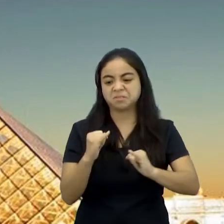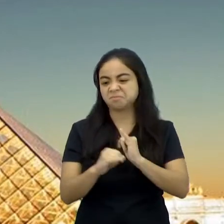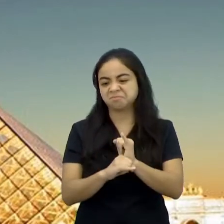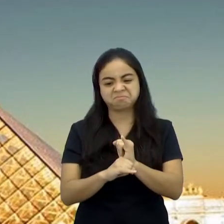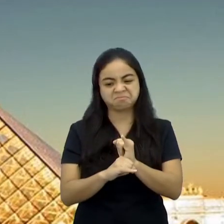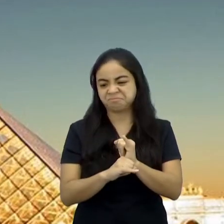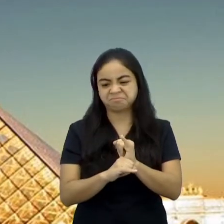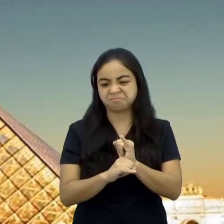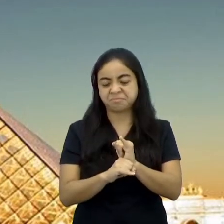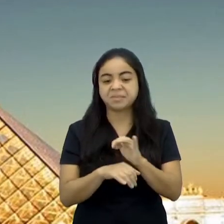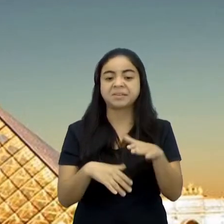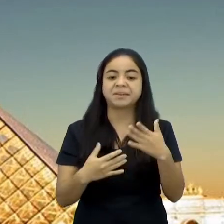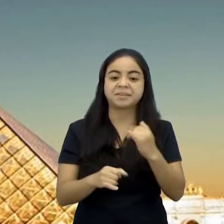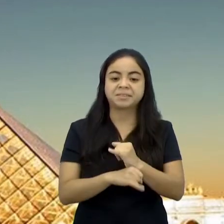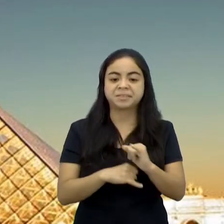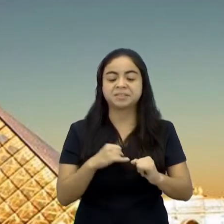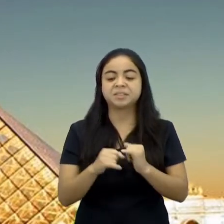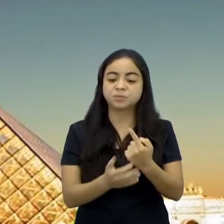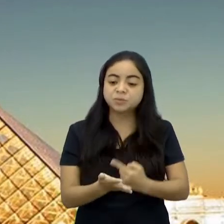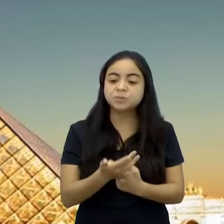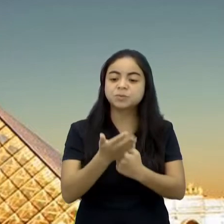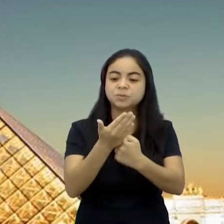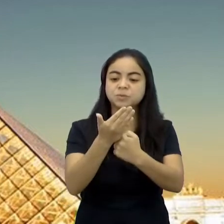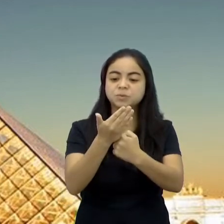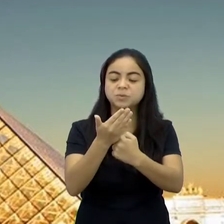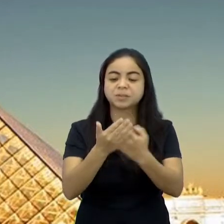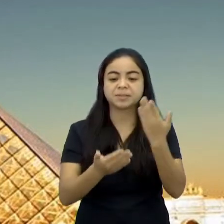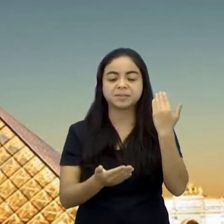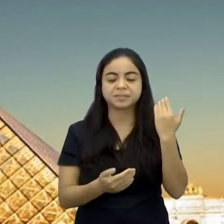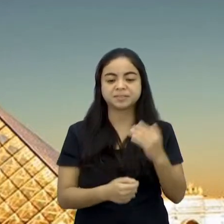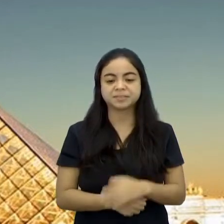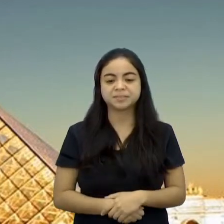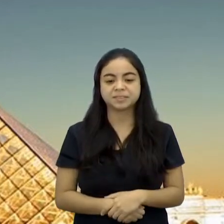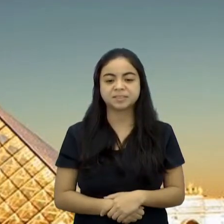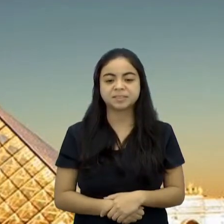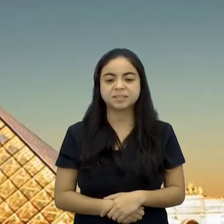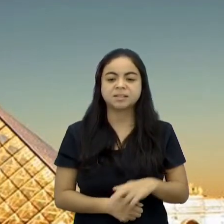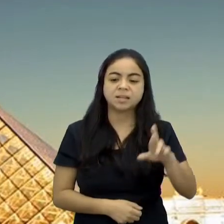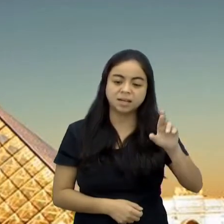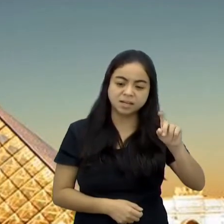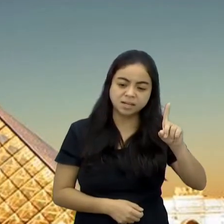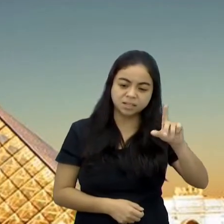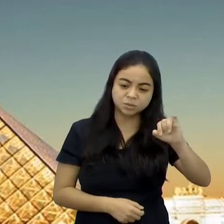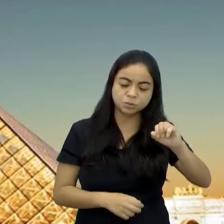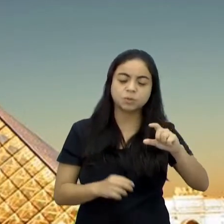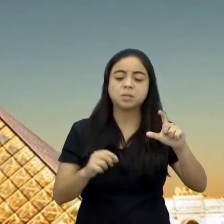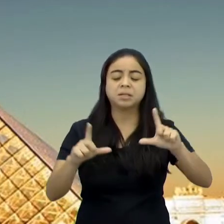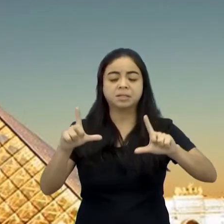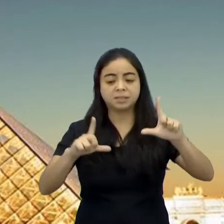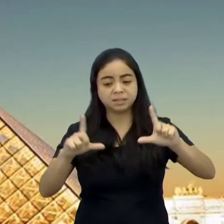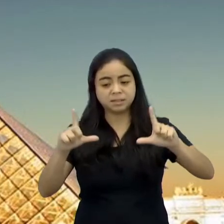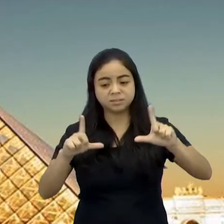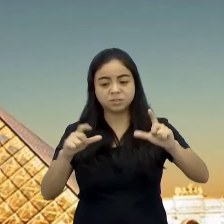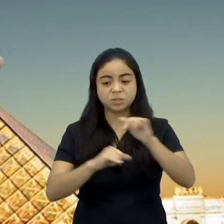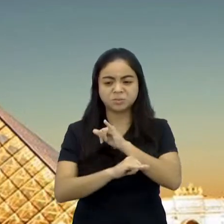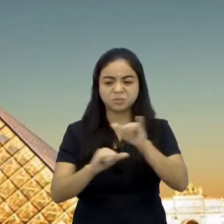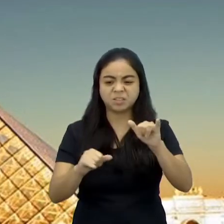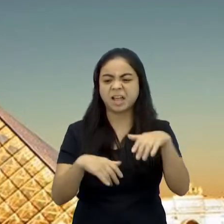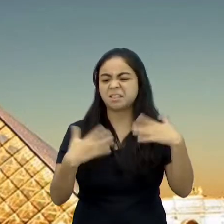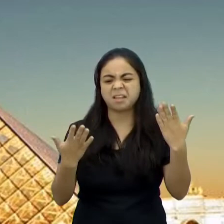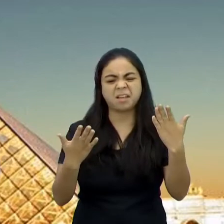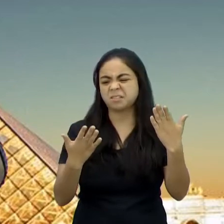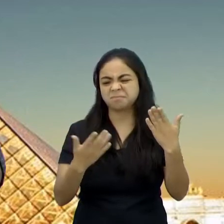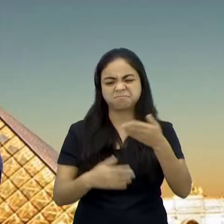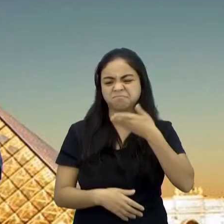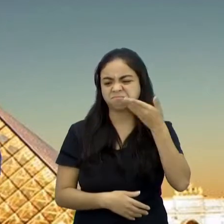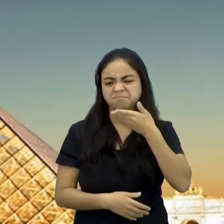dar certo. Aí com a internet, com a tecnologia, não, mas isso veio antes, né? Inventaram o rádio, inventaram a televisão, e sempre alguém falando, anunciando que vai acabar isso, vai acabar